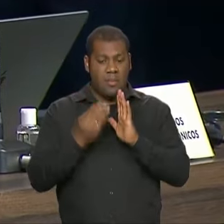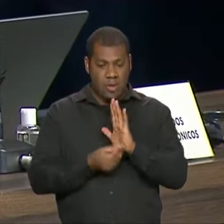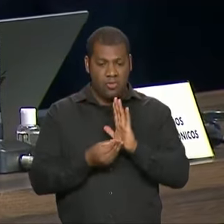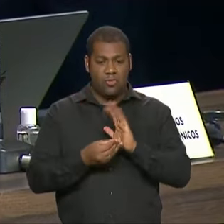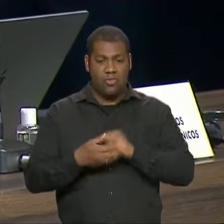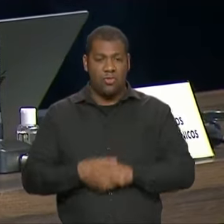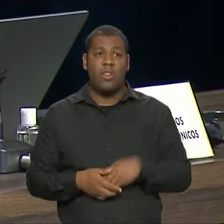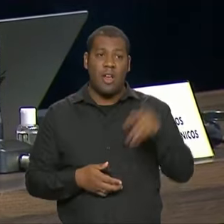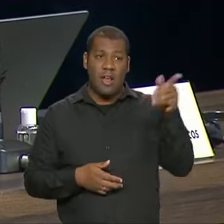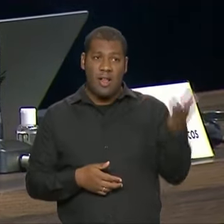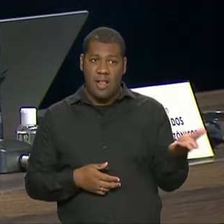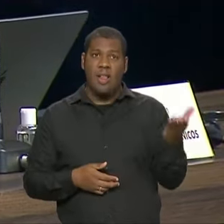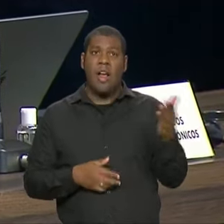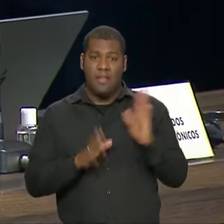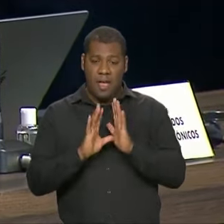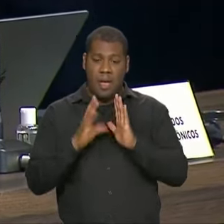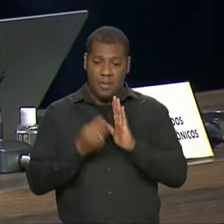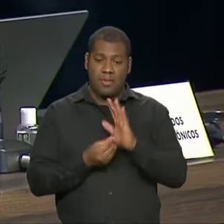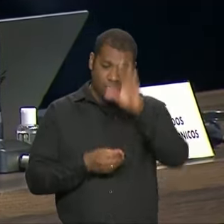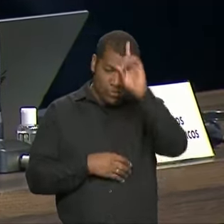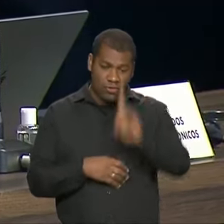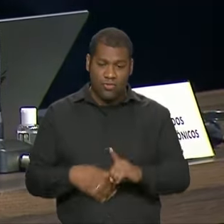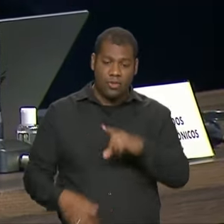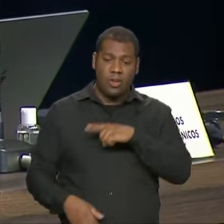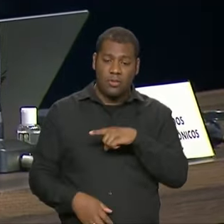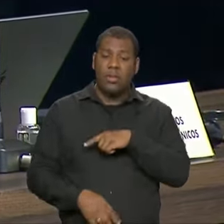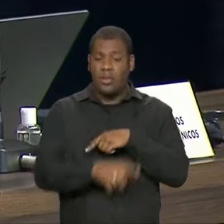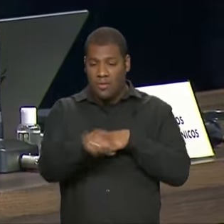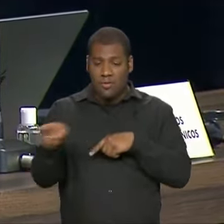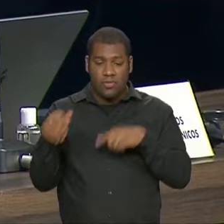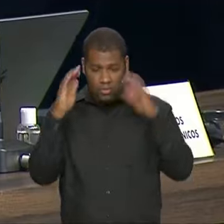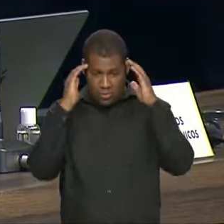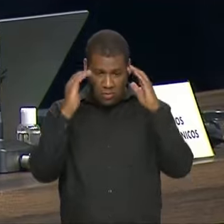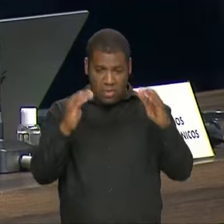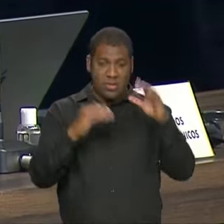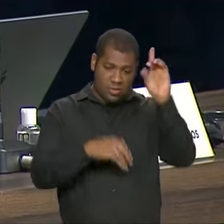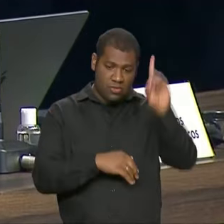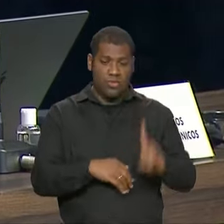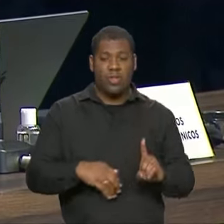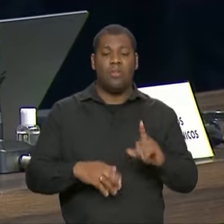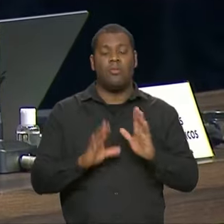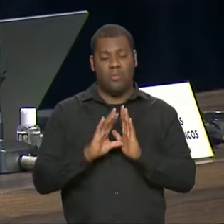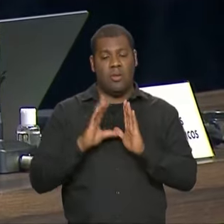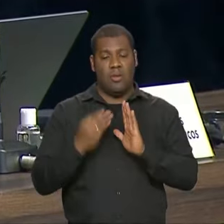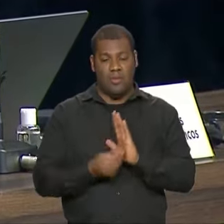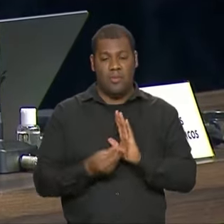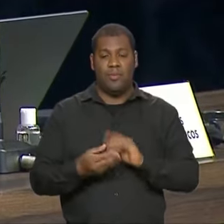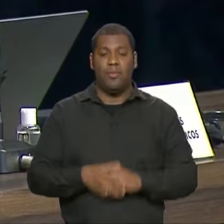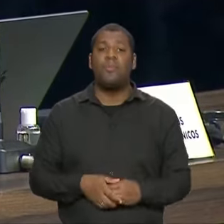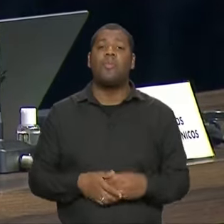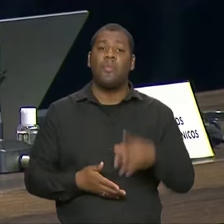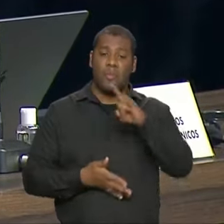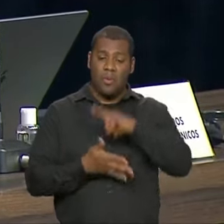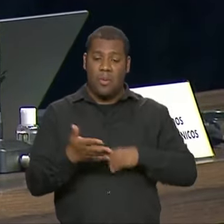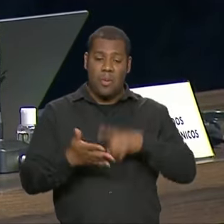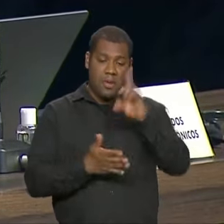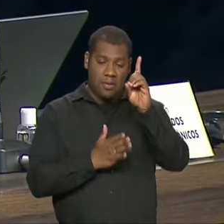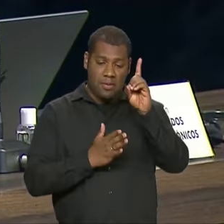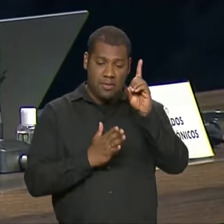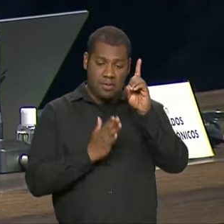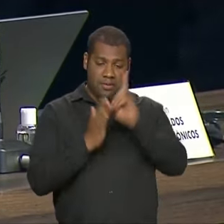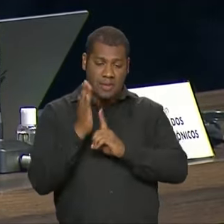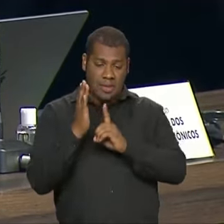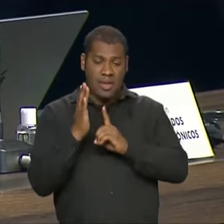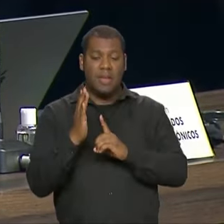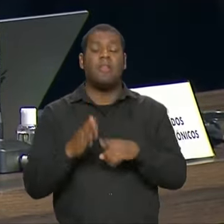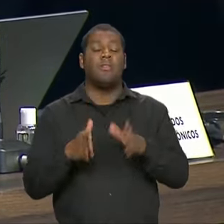e não como um objeto. Para finalizar, eu sei que a declaração está praticamente preparada, mas vocês podem